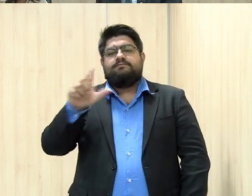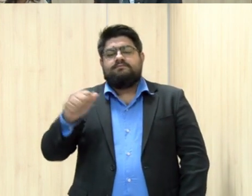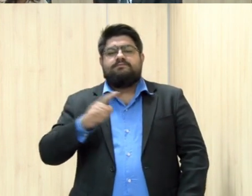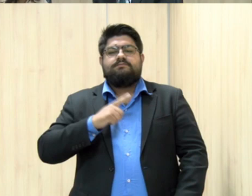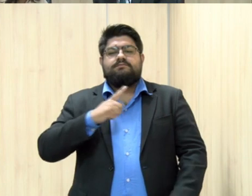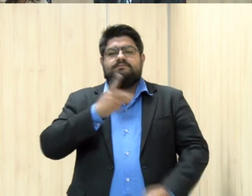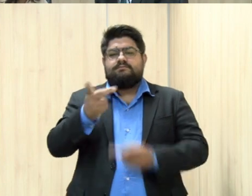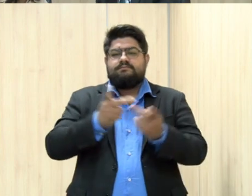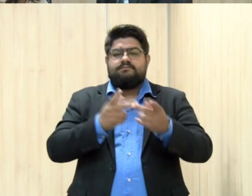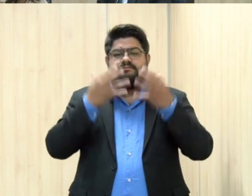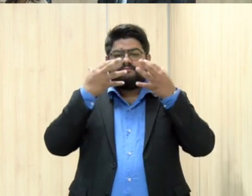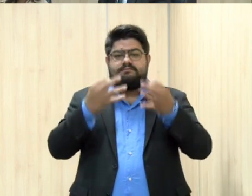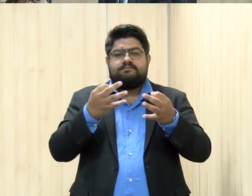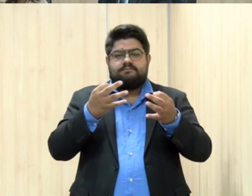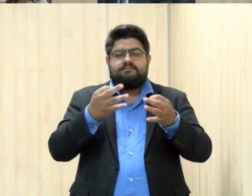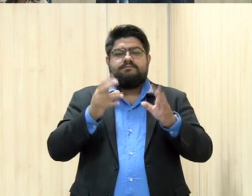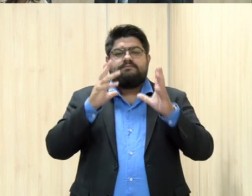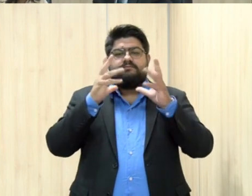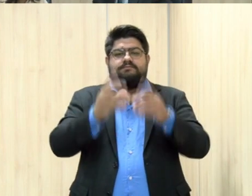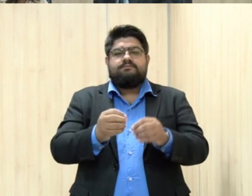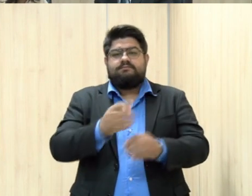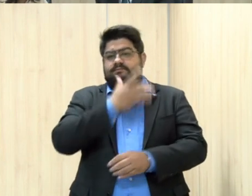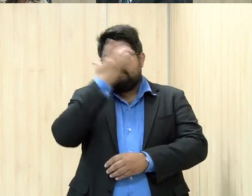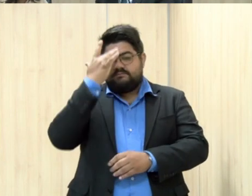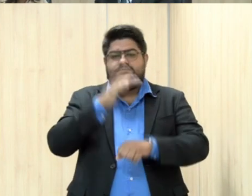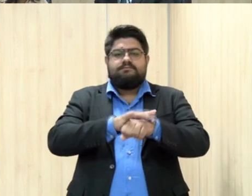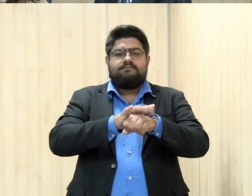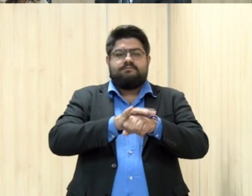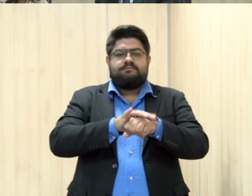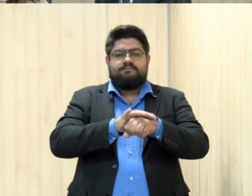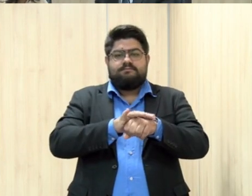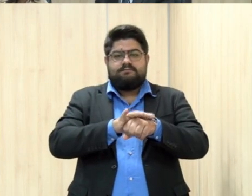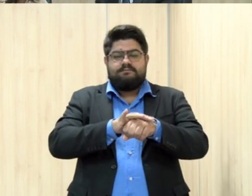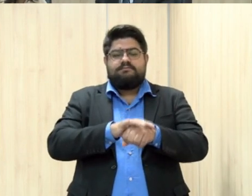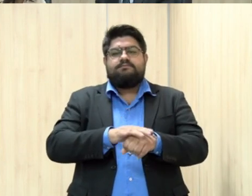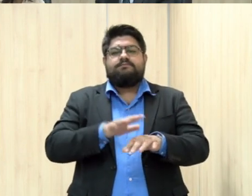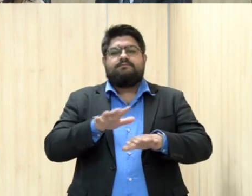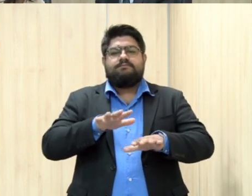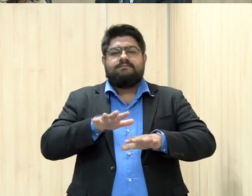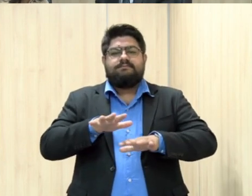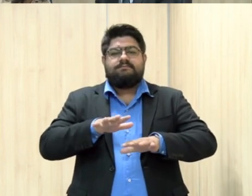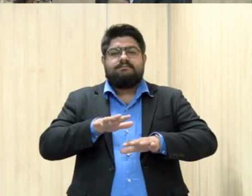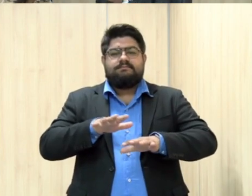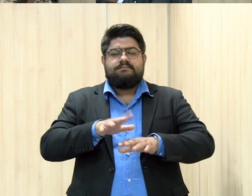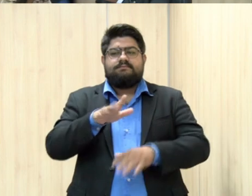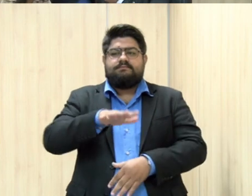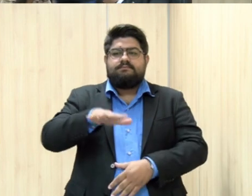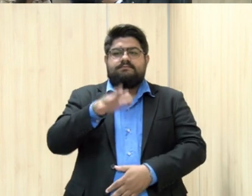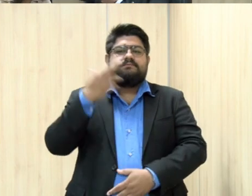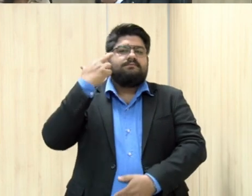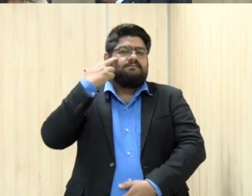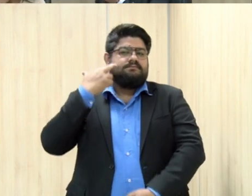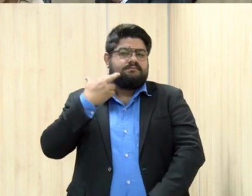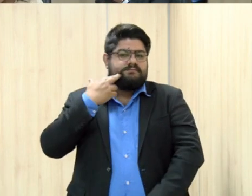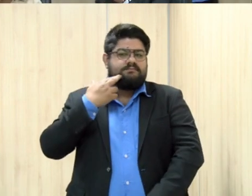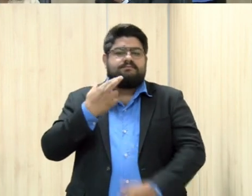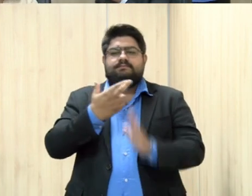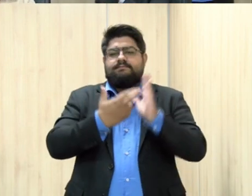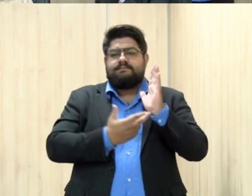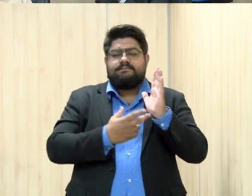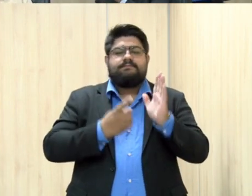de atenção integral a pessoas com doença de Parkinson no estado de Rondônia da os providências da relatoria da deputada